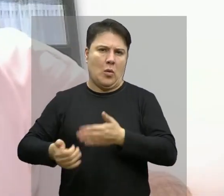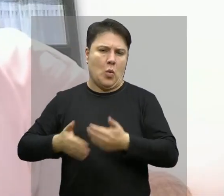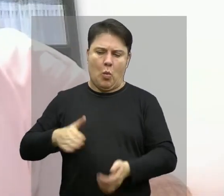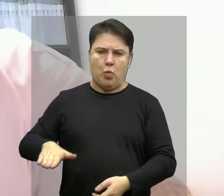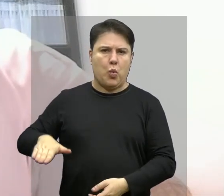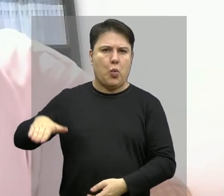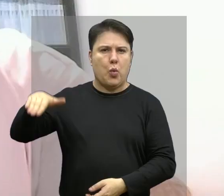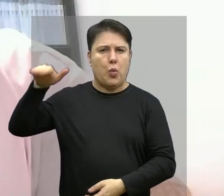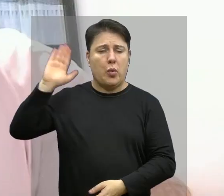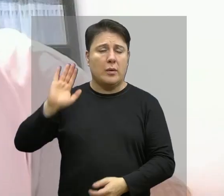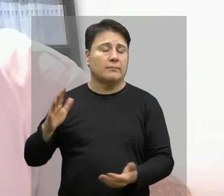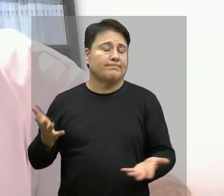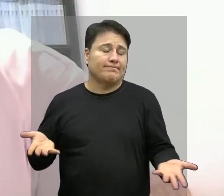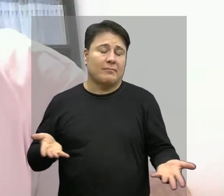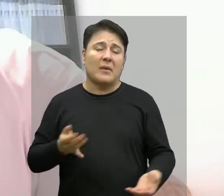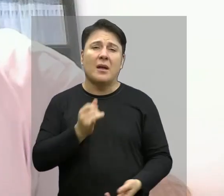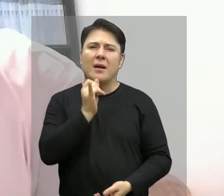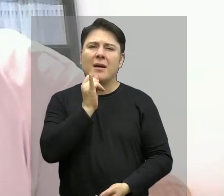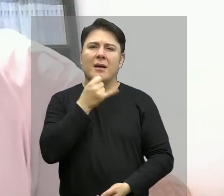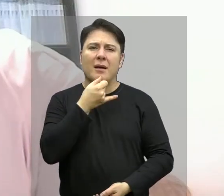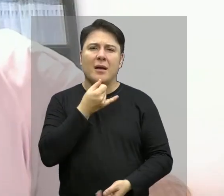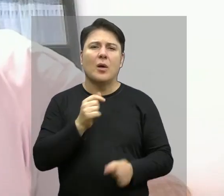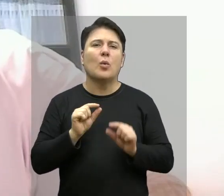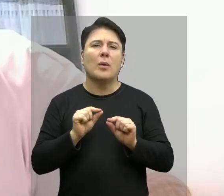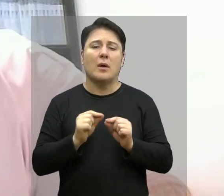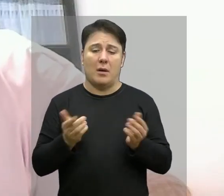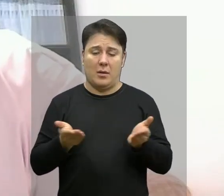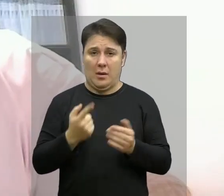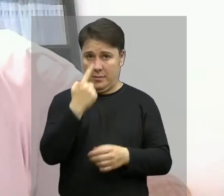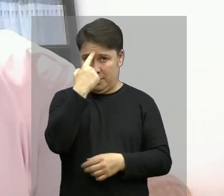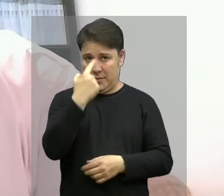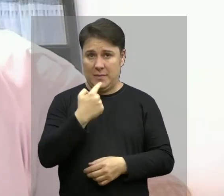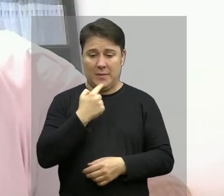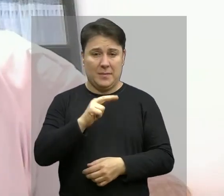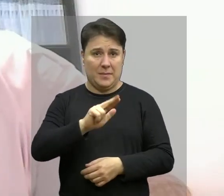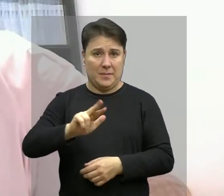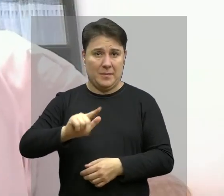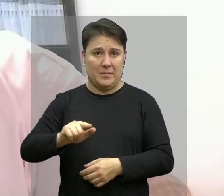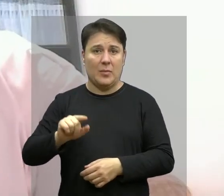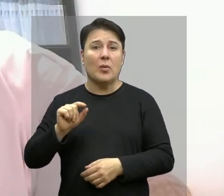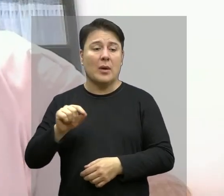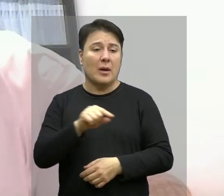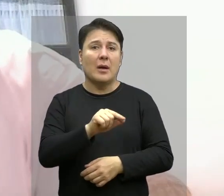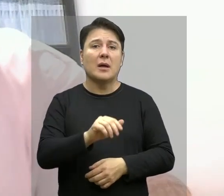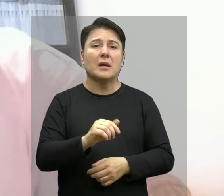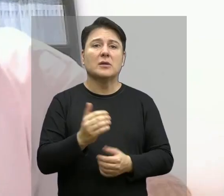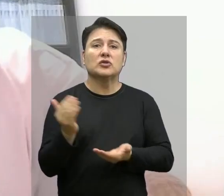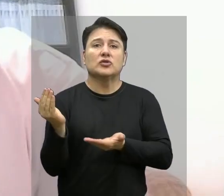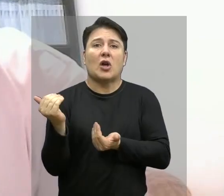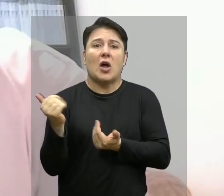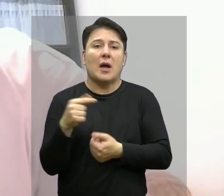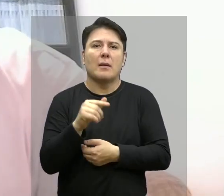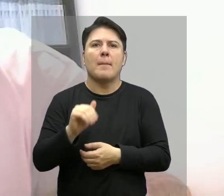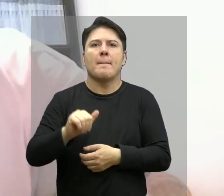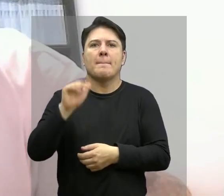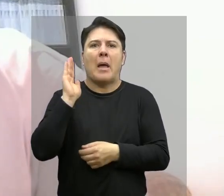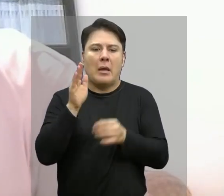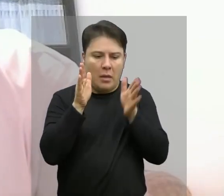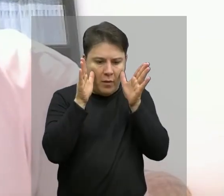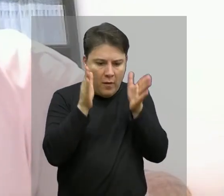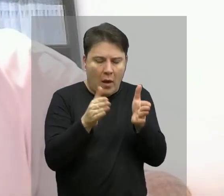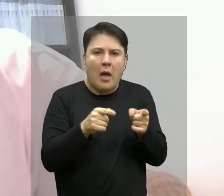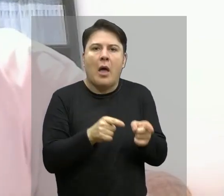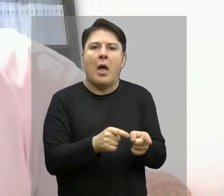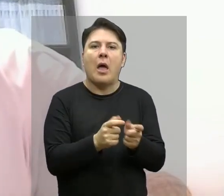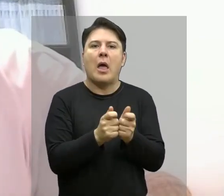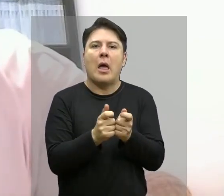e infelizmente agora mudando um pouco o perfil, inclusive para os mais jovens, inclusive casos aí